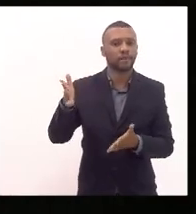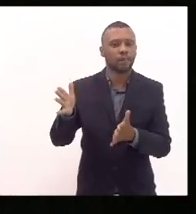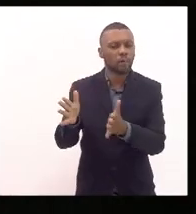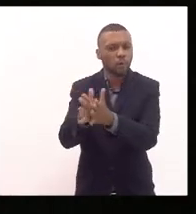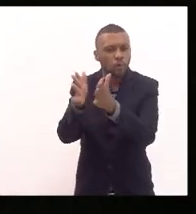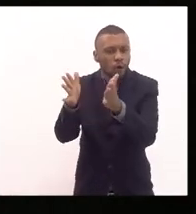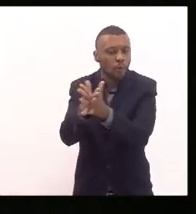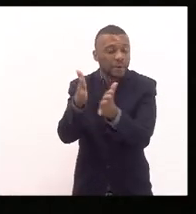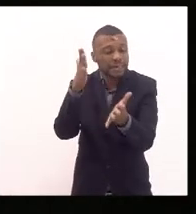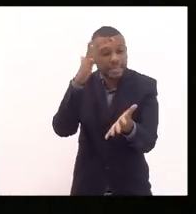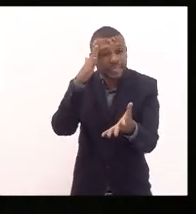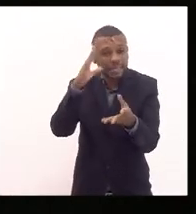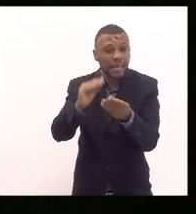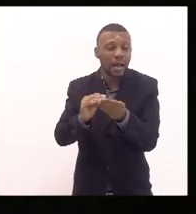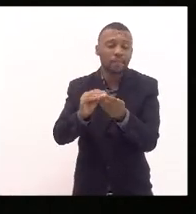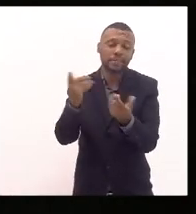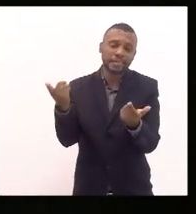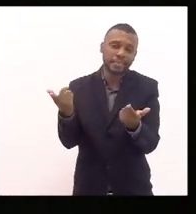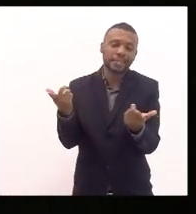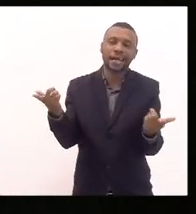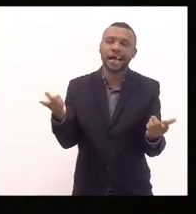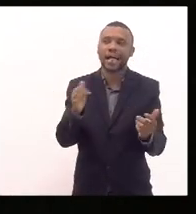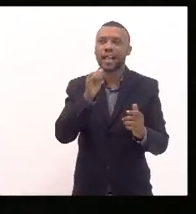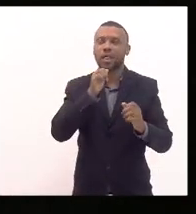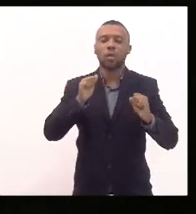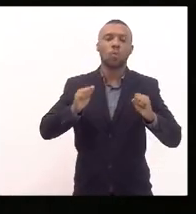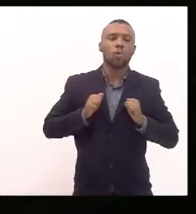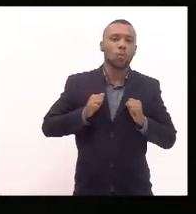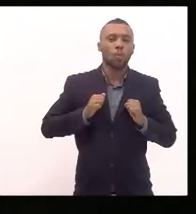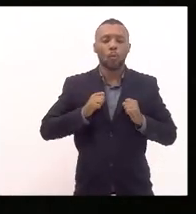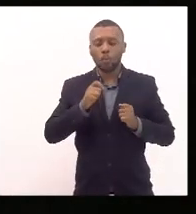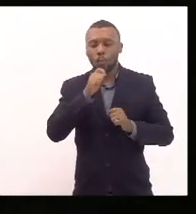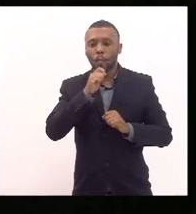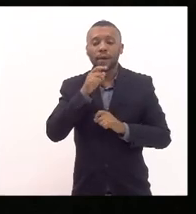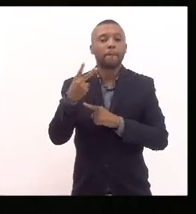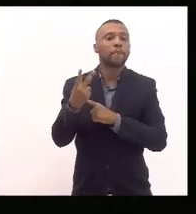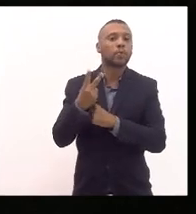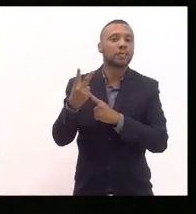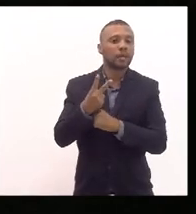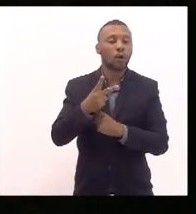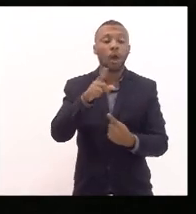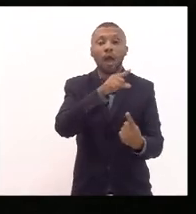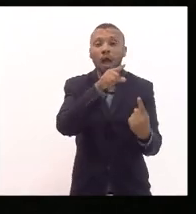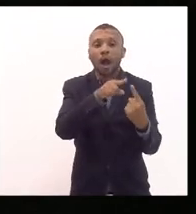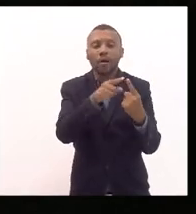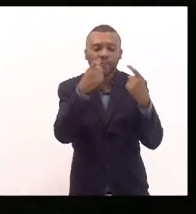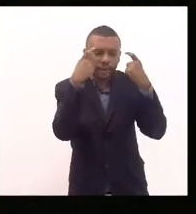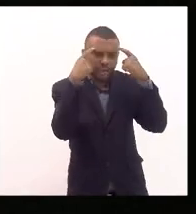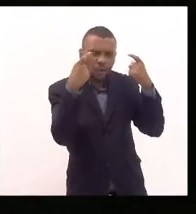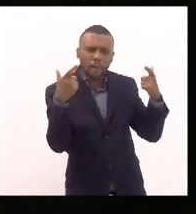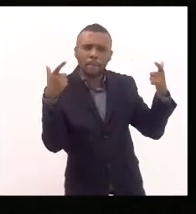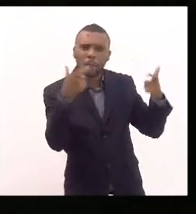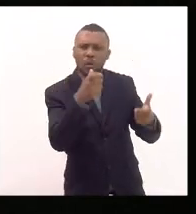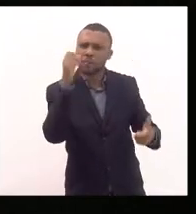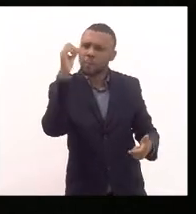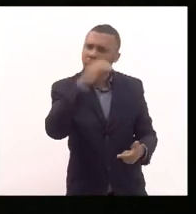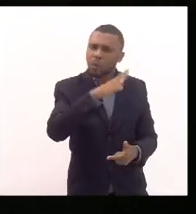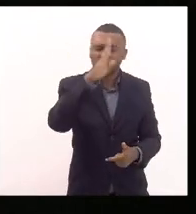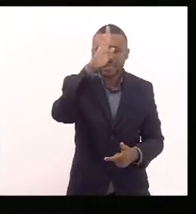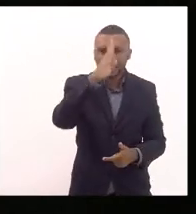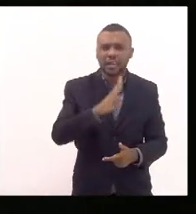sabe que está entregue à própria sorte sabe que é alvo da Violência Gratuita